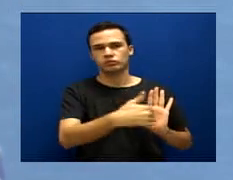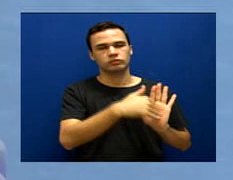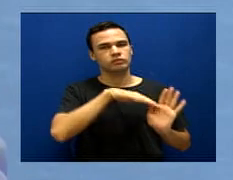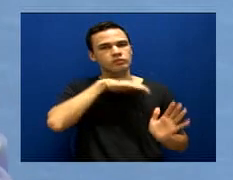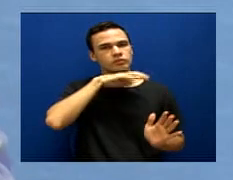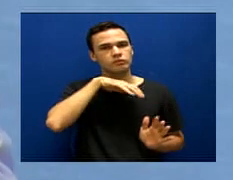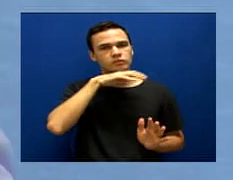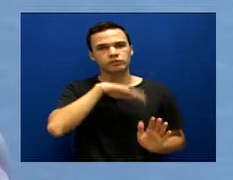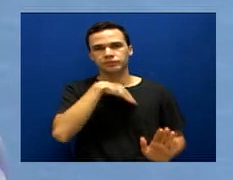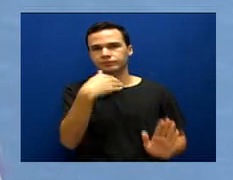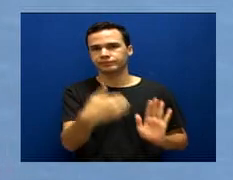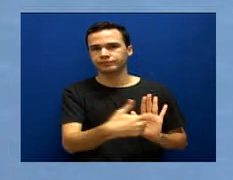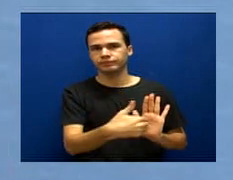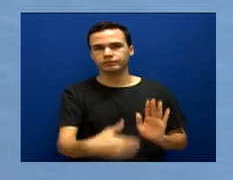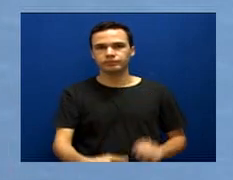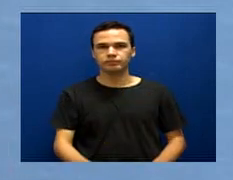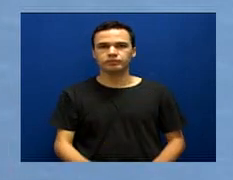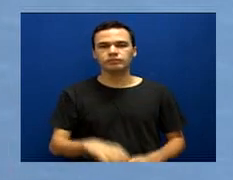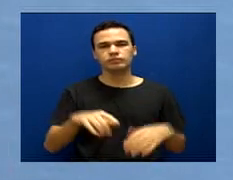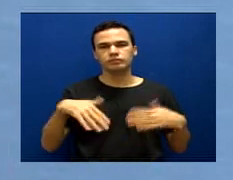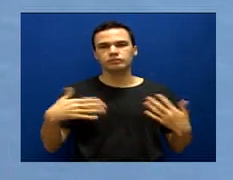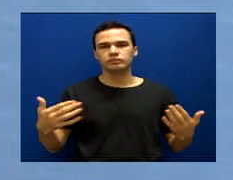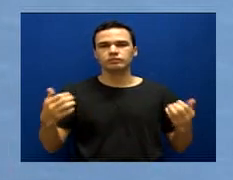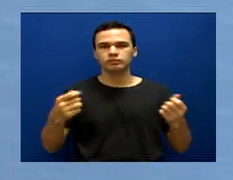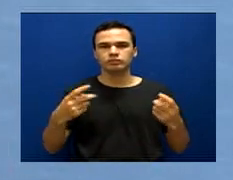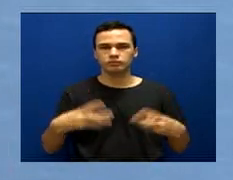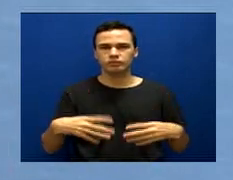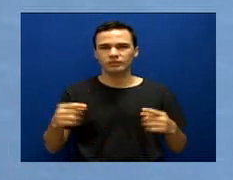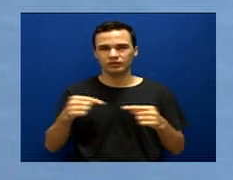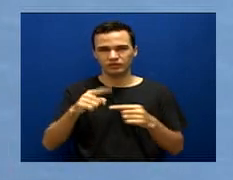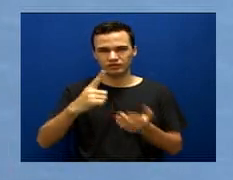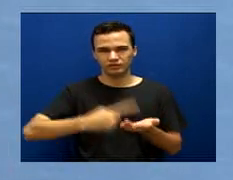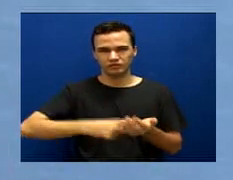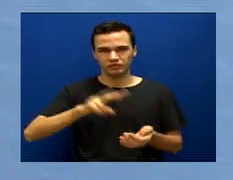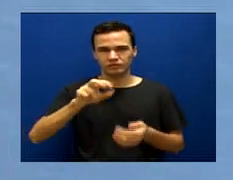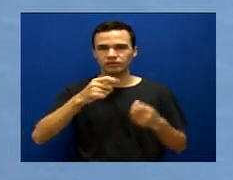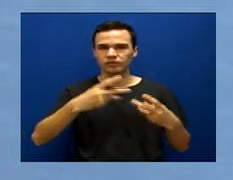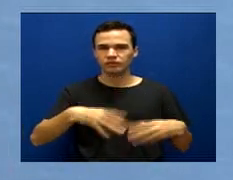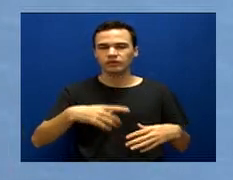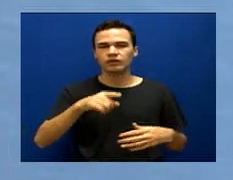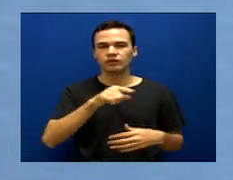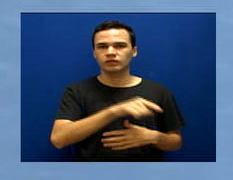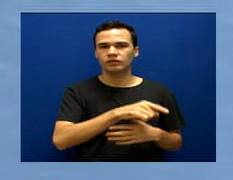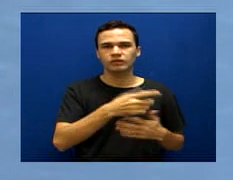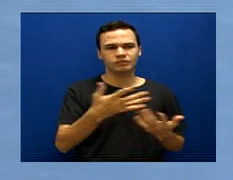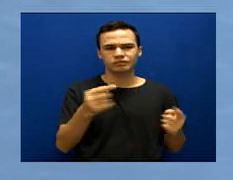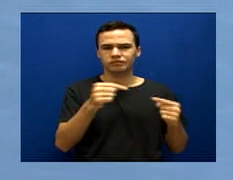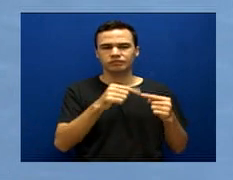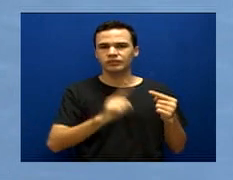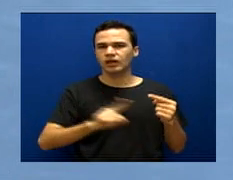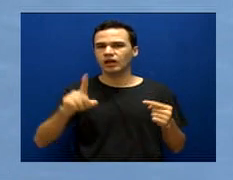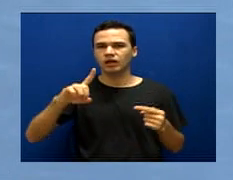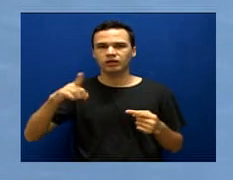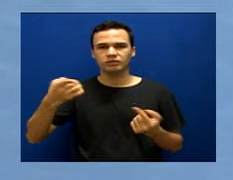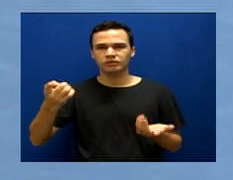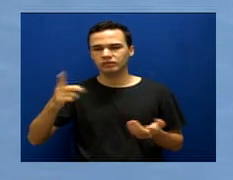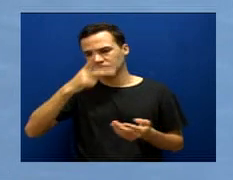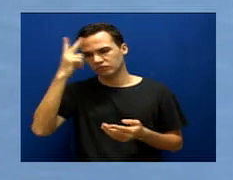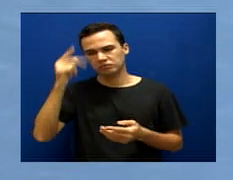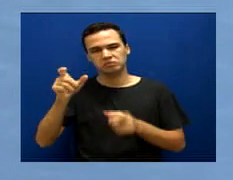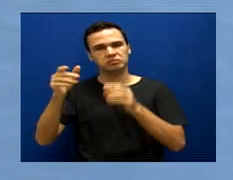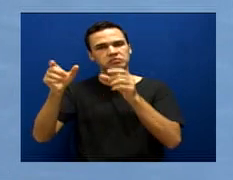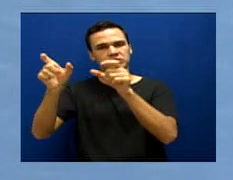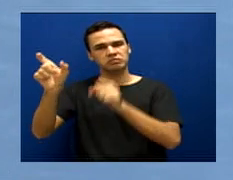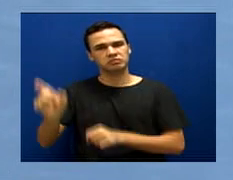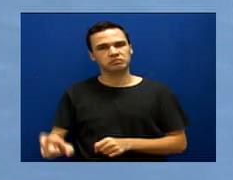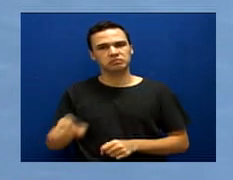coisa. Tá? Quer dizer, e aí dentro do que o Vitão acabou de falar aqui, então esses indivíduos não prestam como ser humano. Porque se você